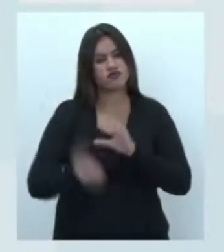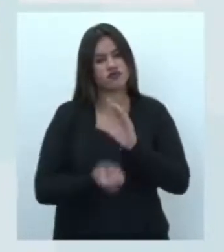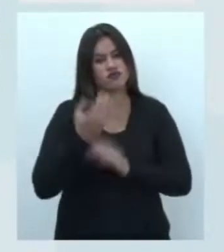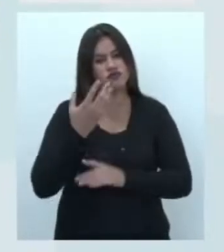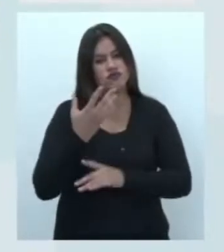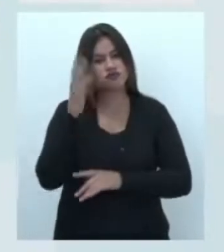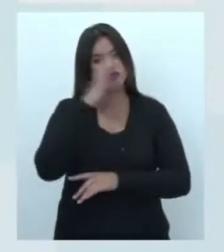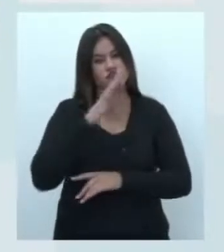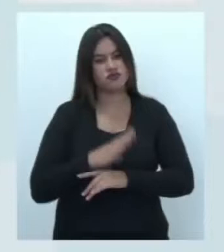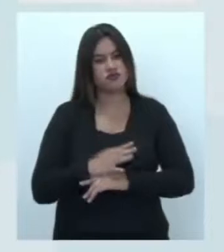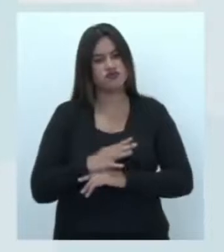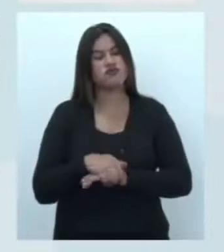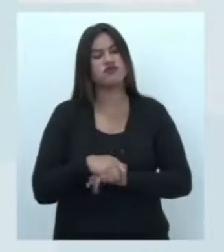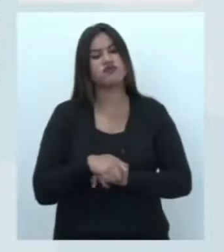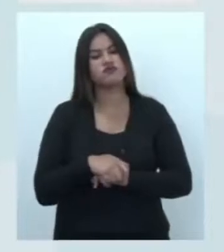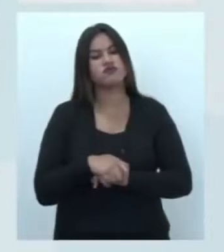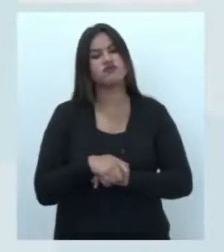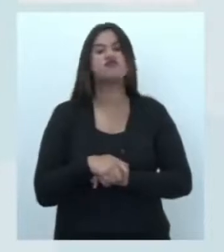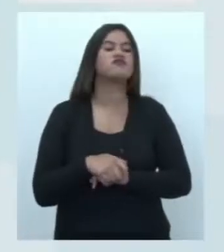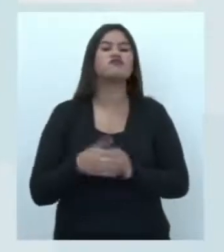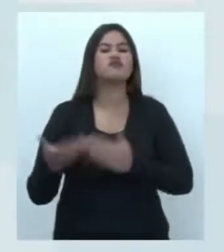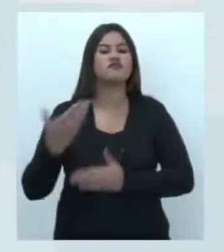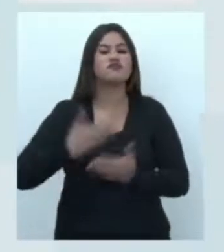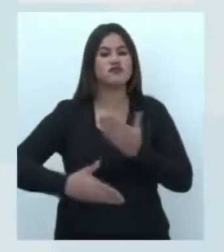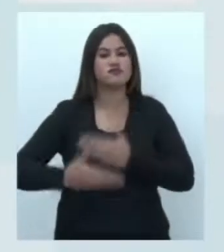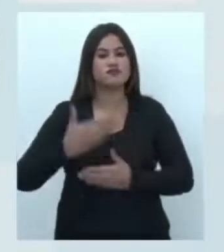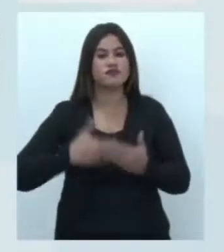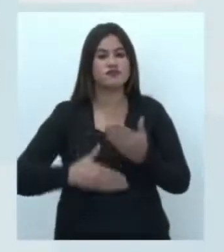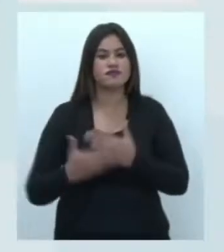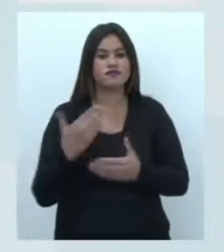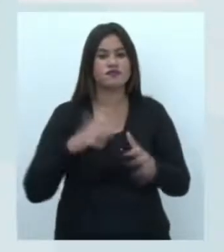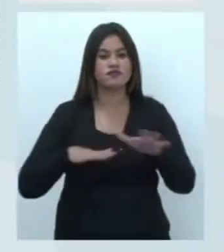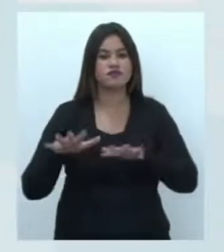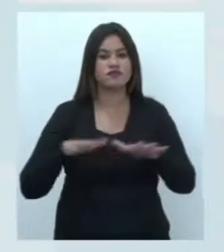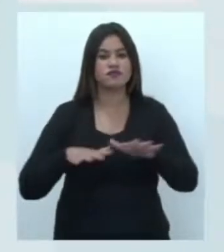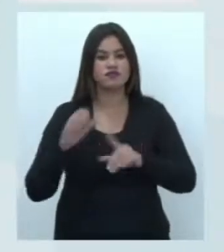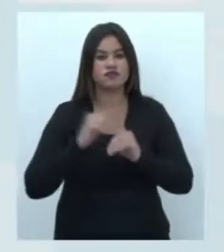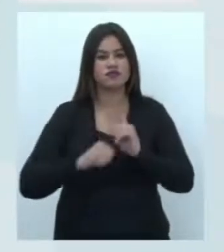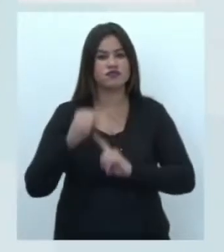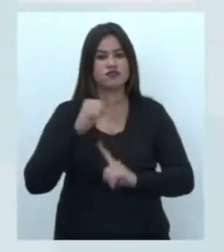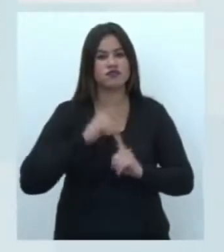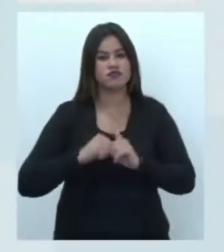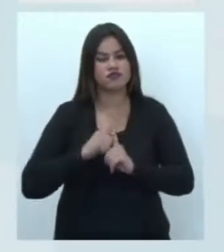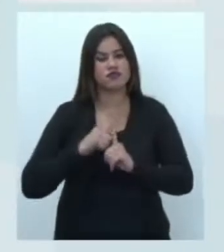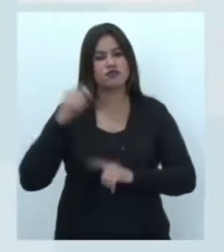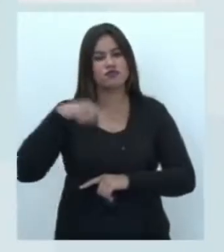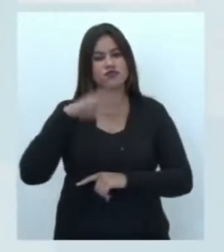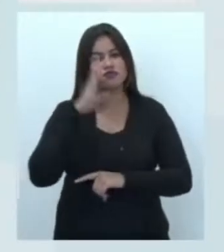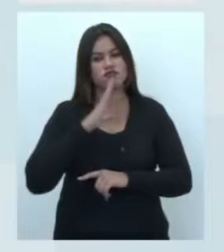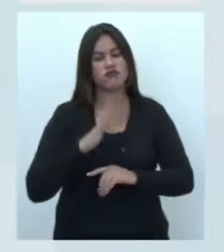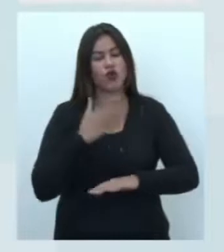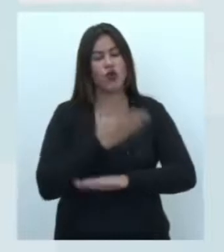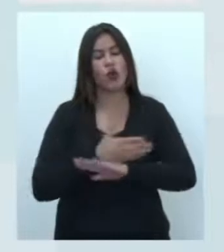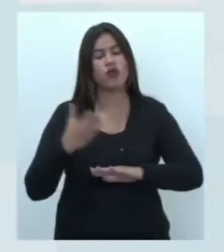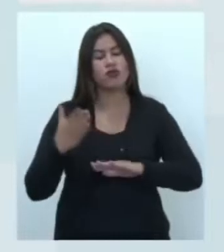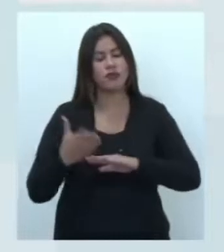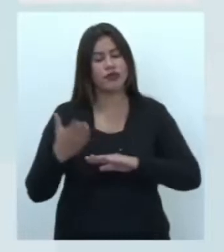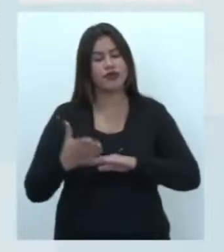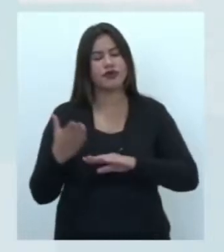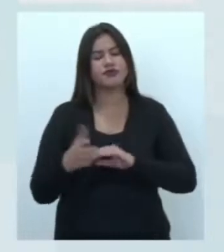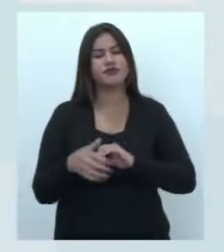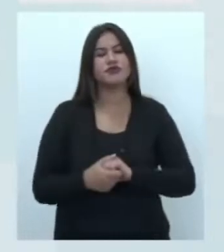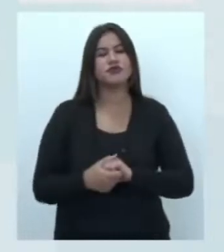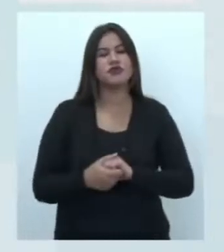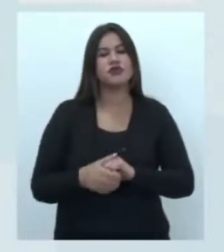da cultura brasileira e relacionar a atuação dos movimentos sociais contemporâneos no Brasil. A unidade temática